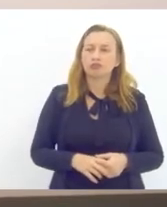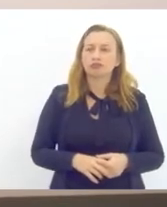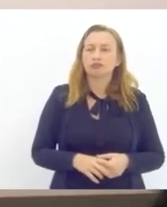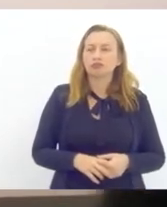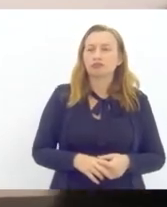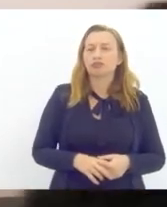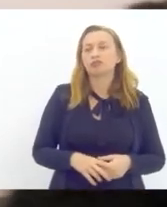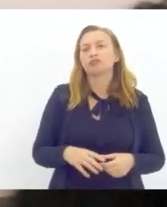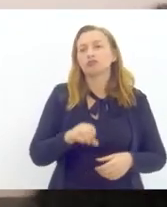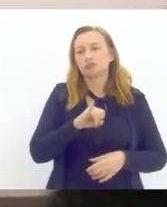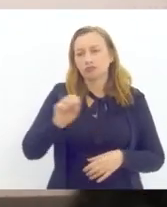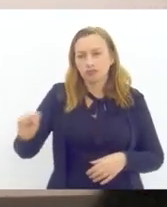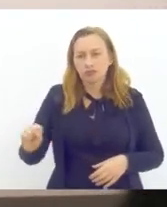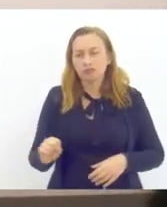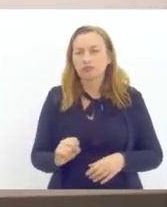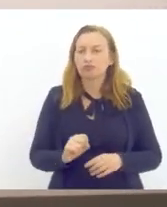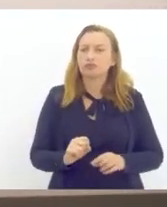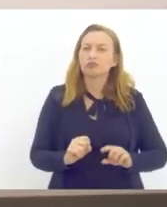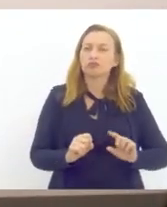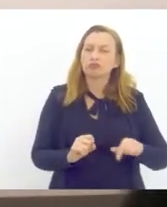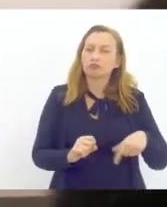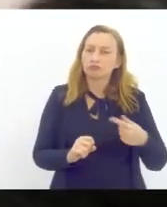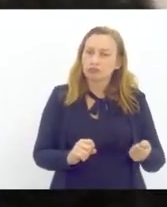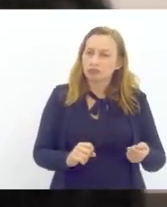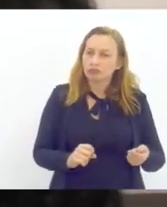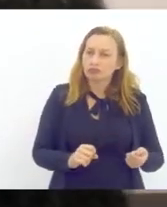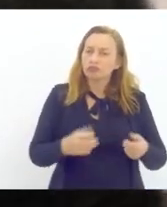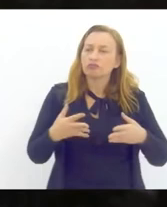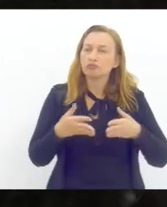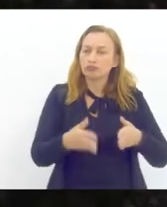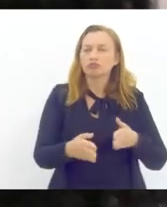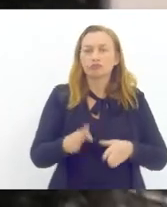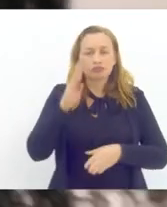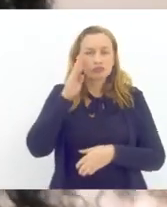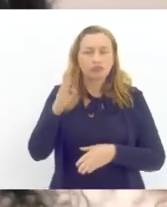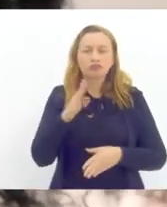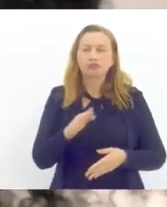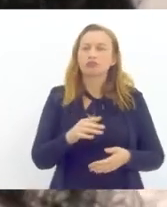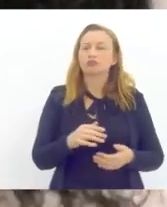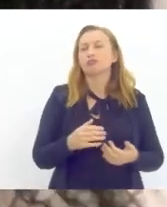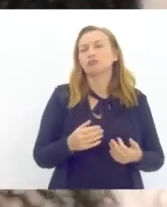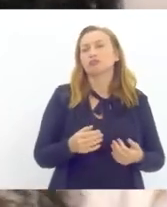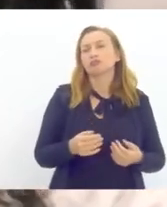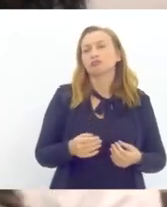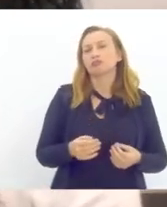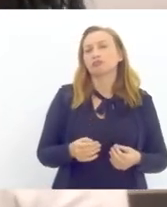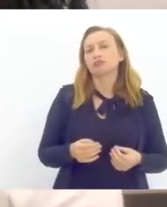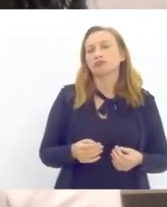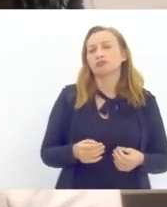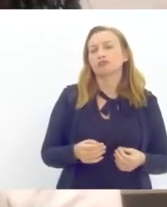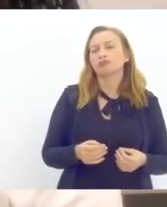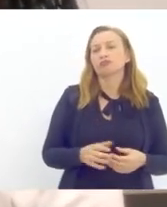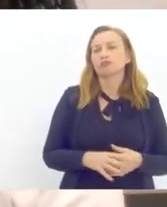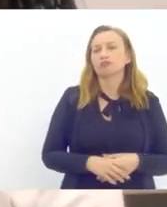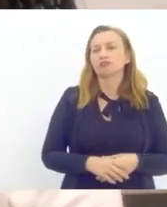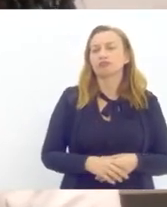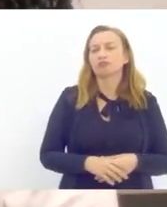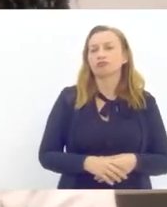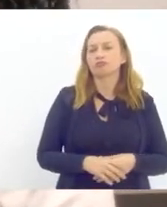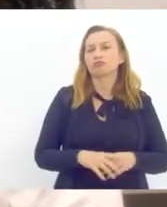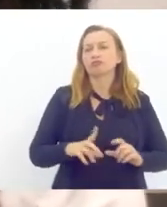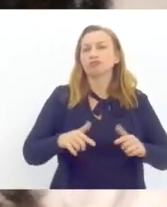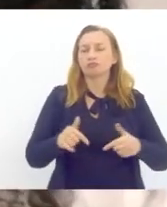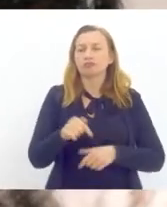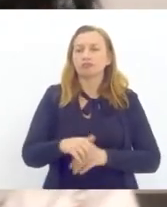a questão de ICMS com a parte de municípios, tem aspectos específicos que deveriam ser distinguidos na tramitação aqui na Casa. É